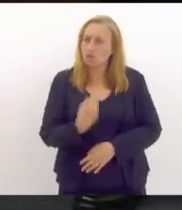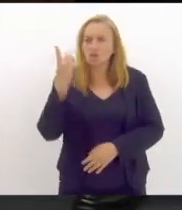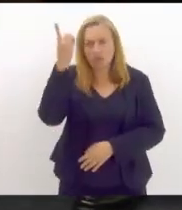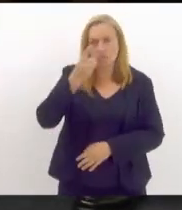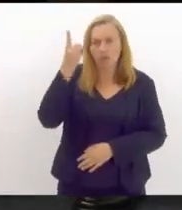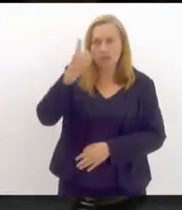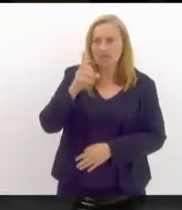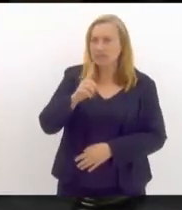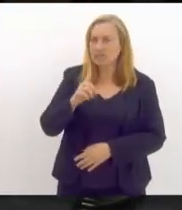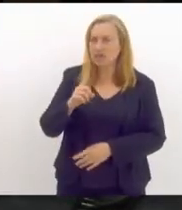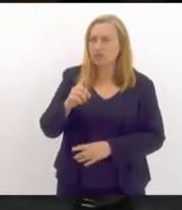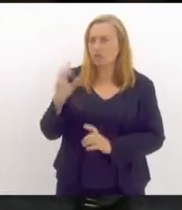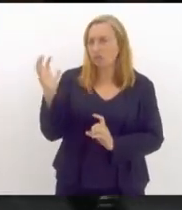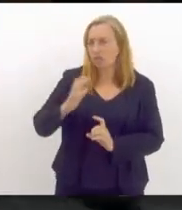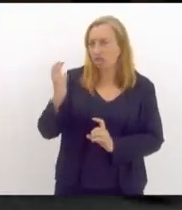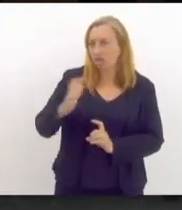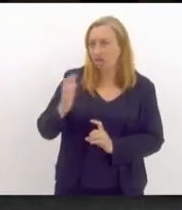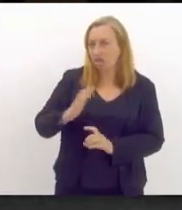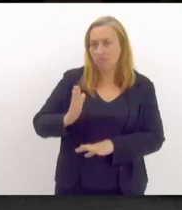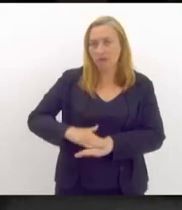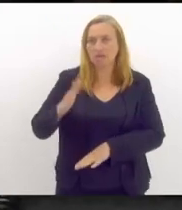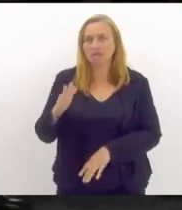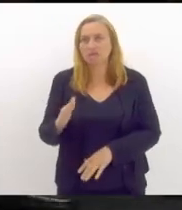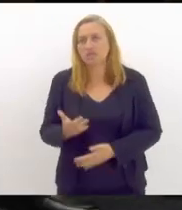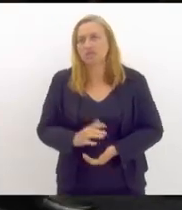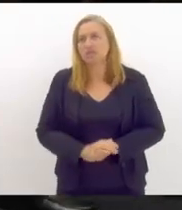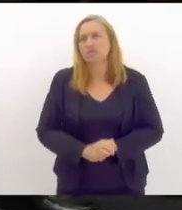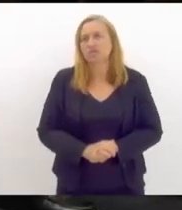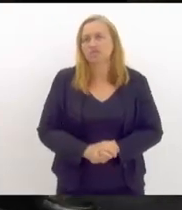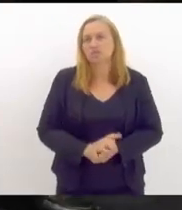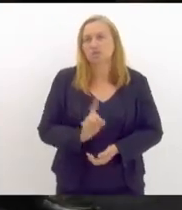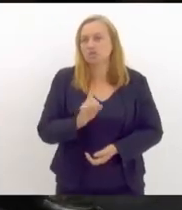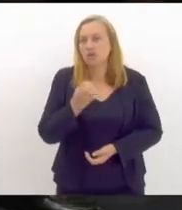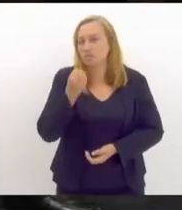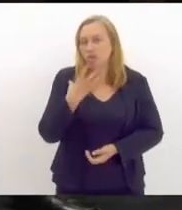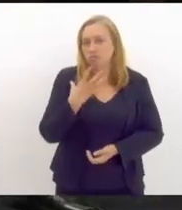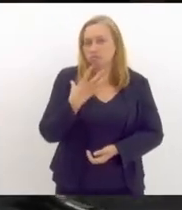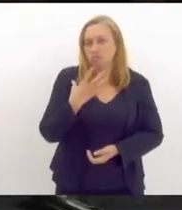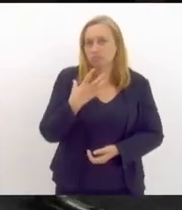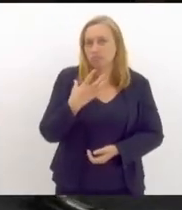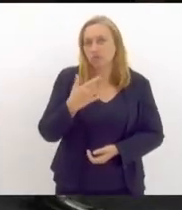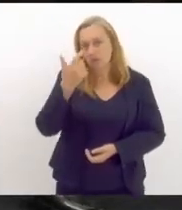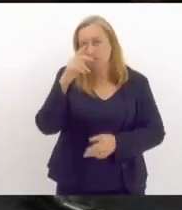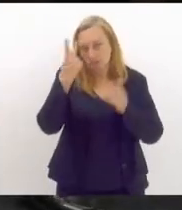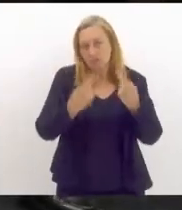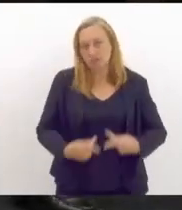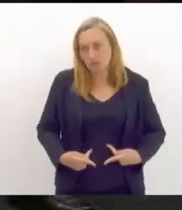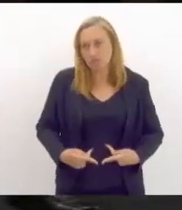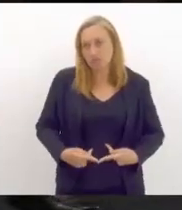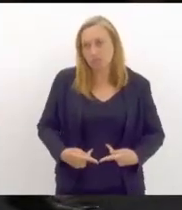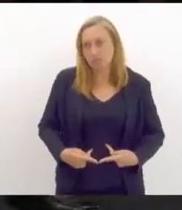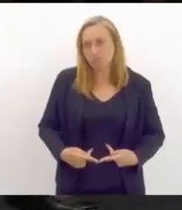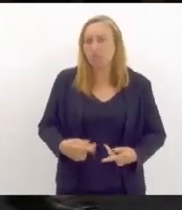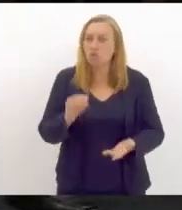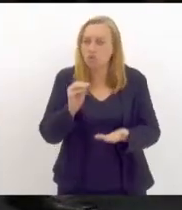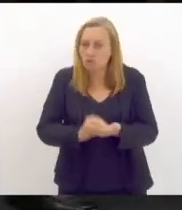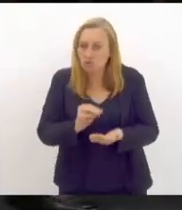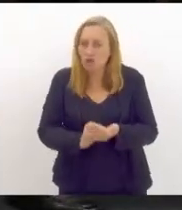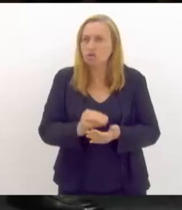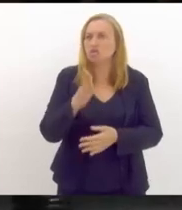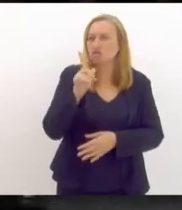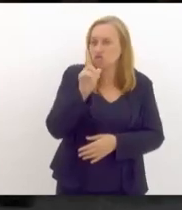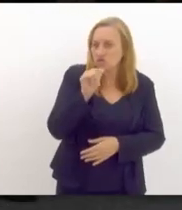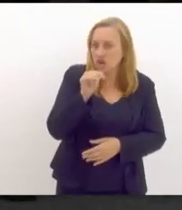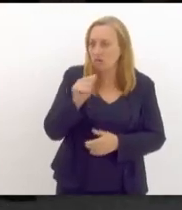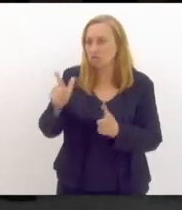glamourizar mais o que é não é adequado para o ser humano como local com falta de saneamento de condições